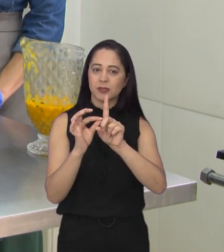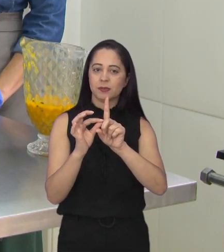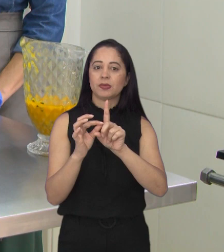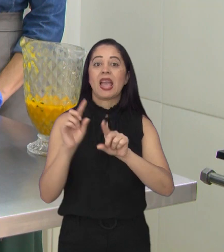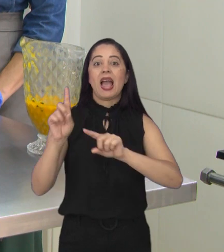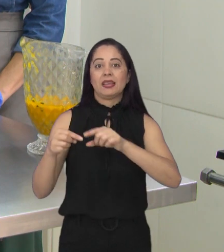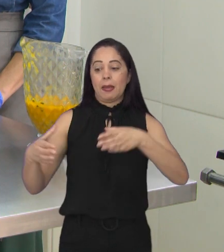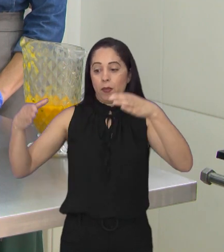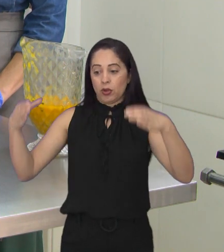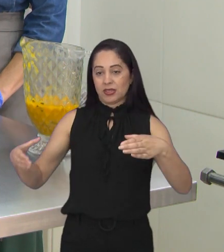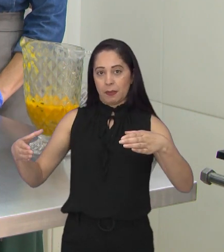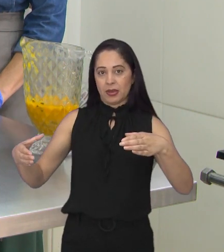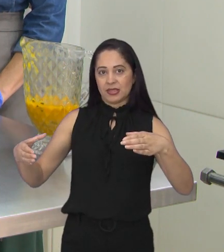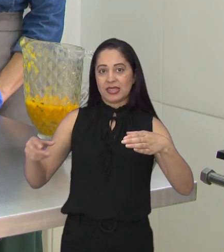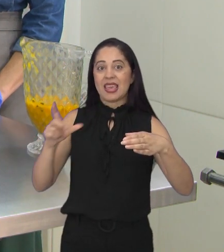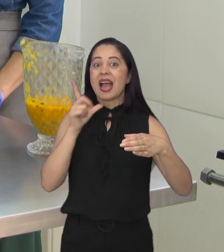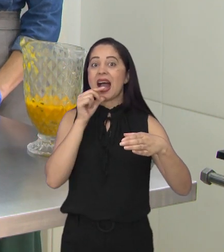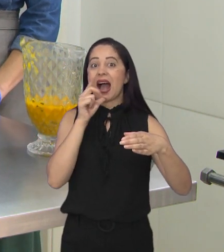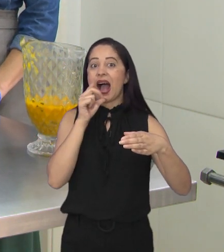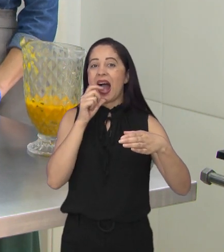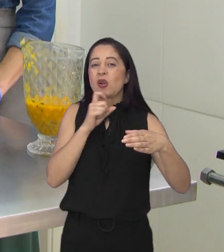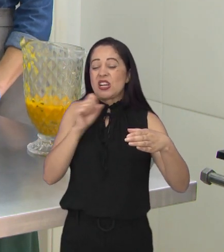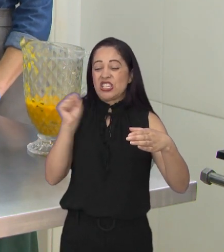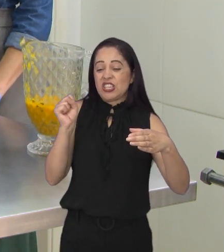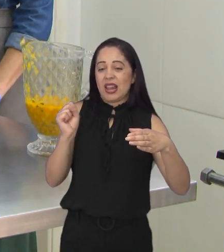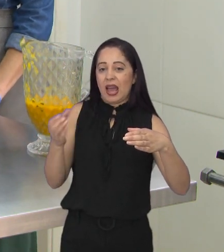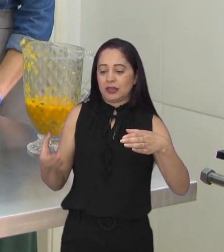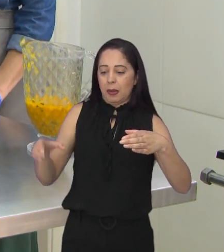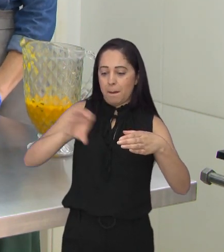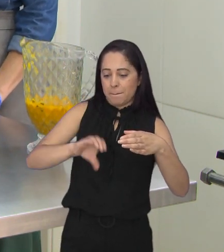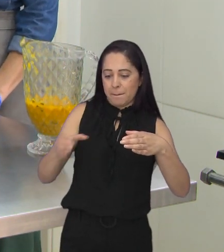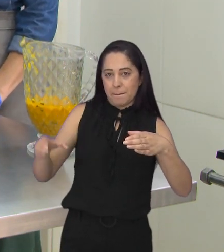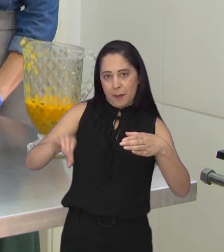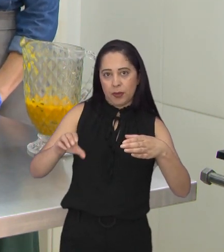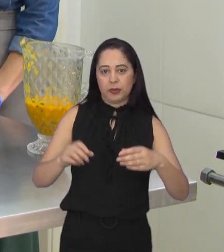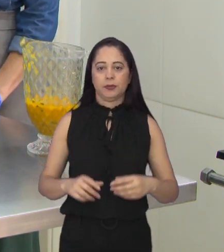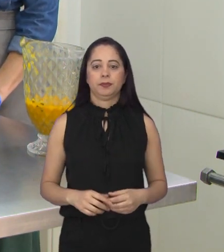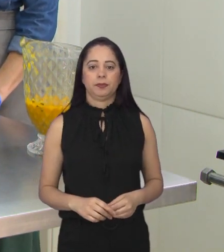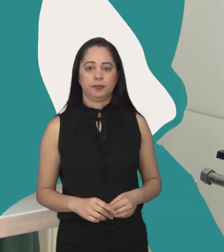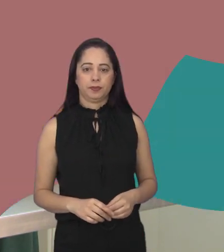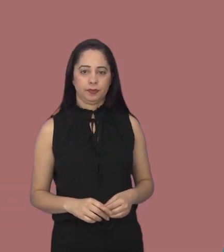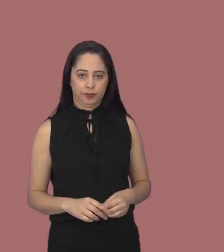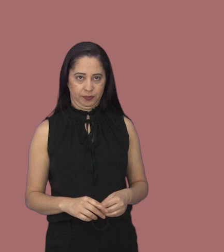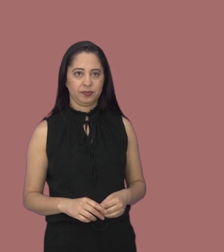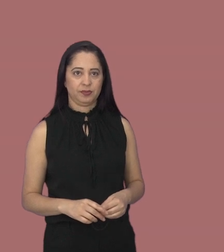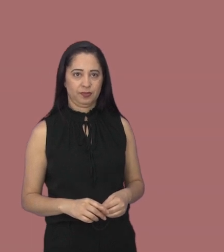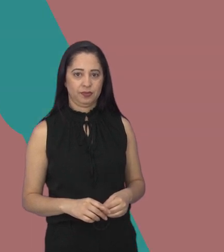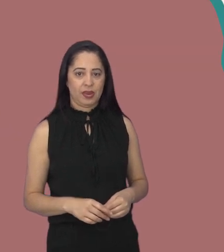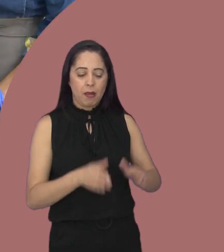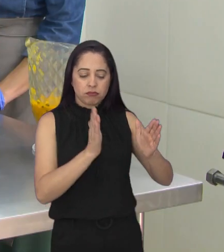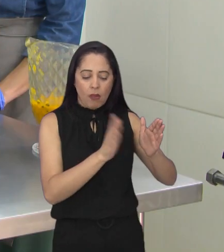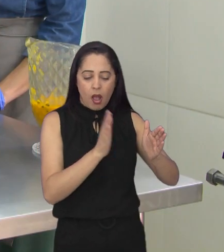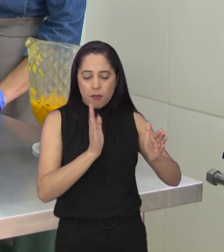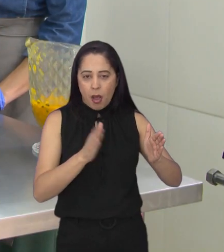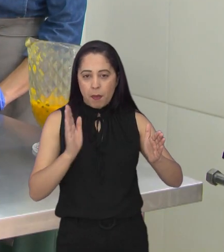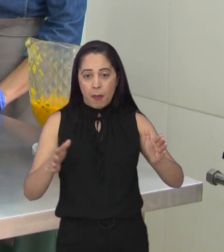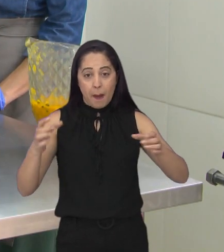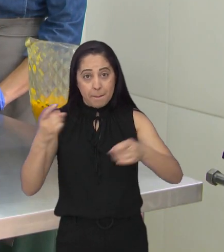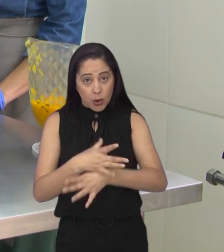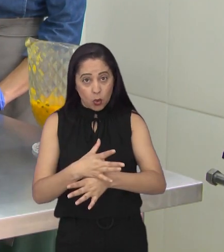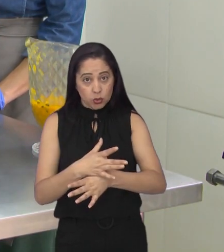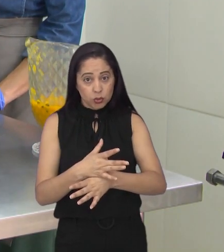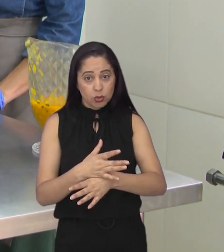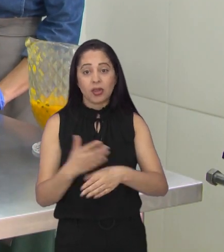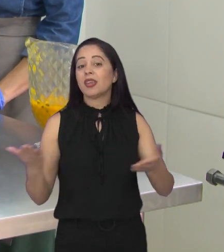para o morno, depois para uma outra bacia com água gelada, para ela resfriar inteira, e depois disso ela está pronta. Depois disso, desse